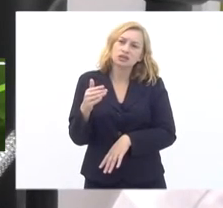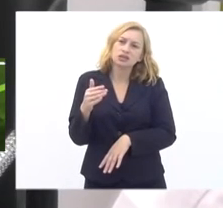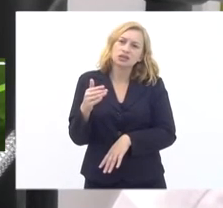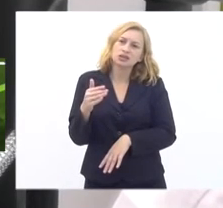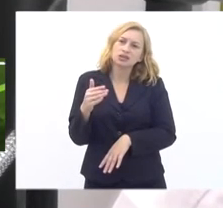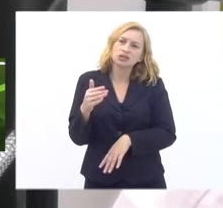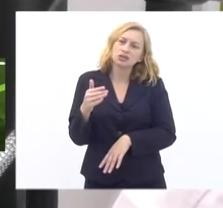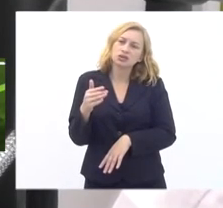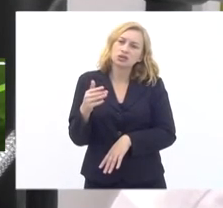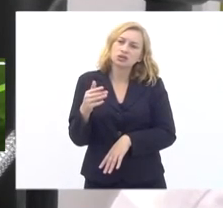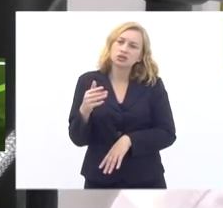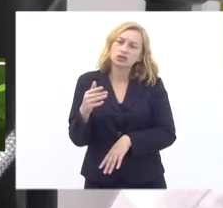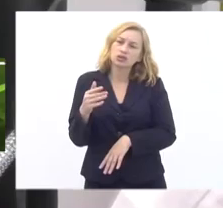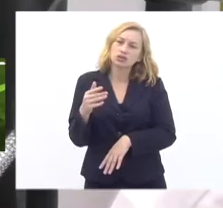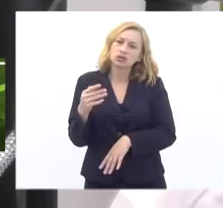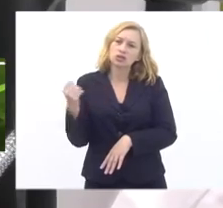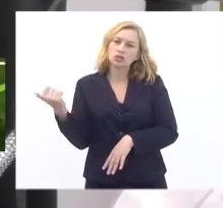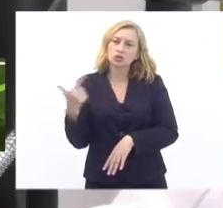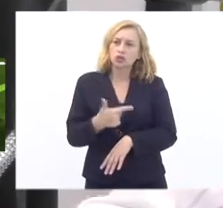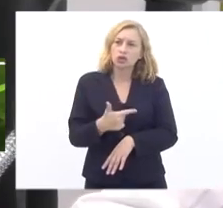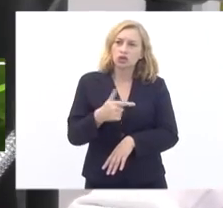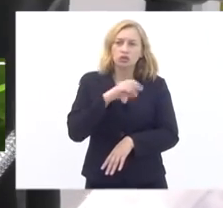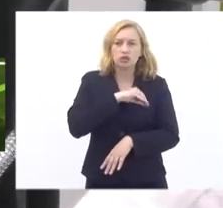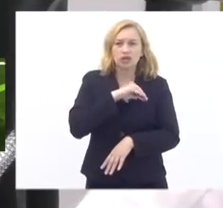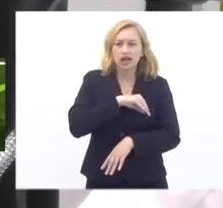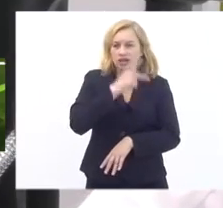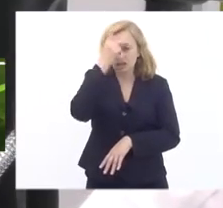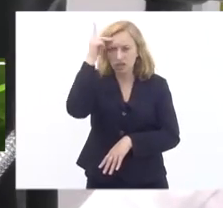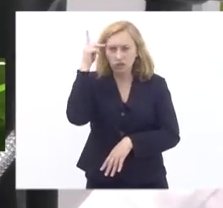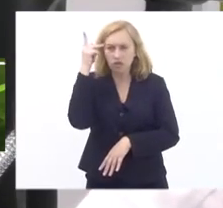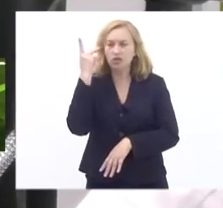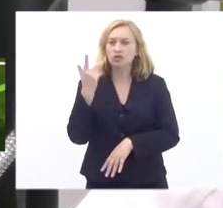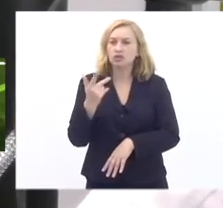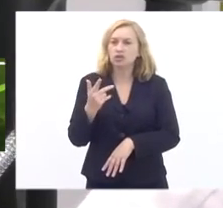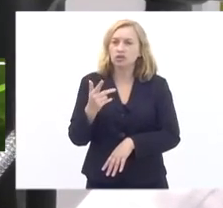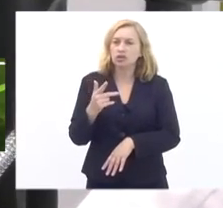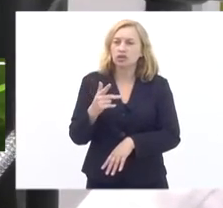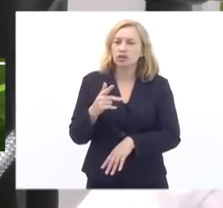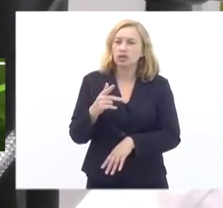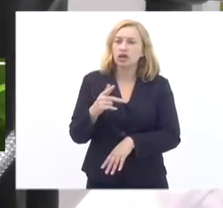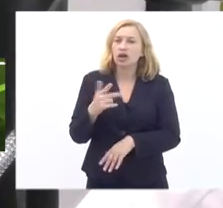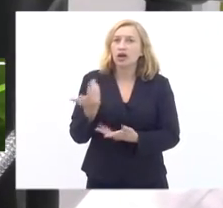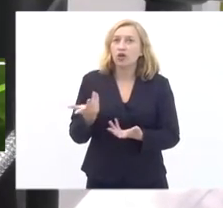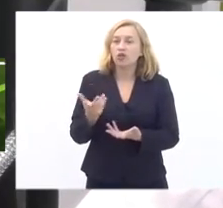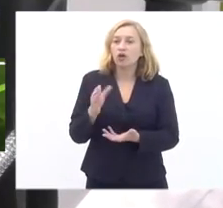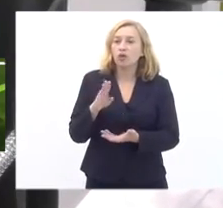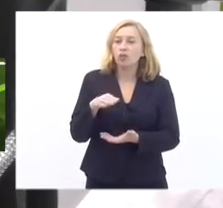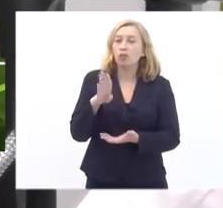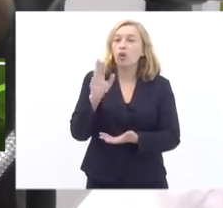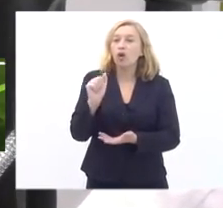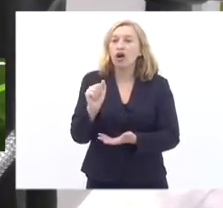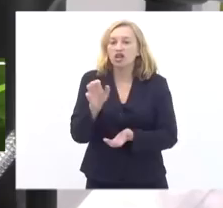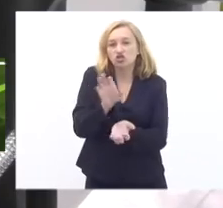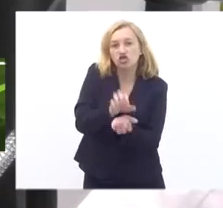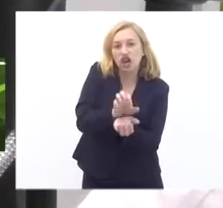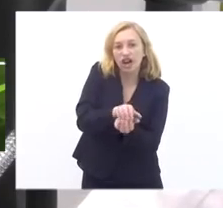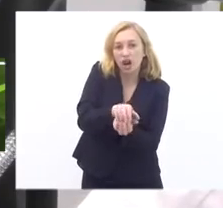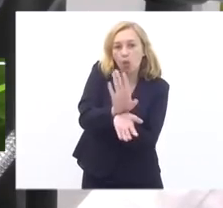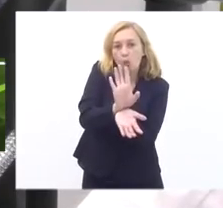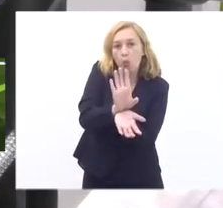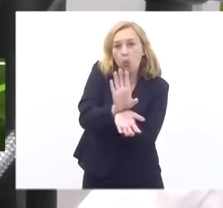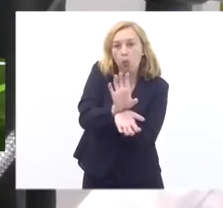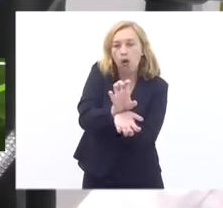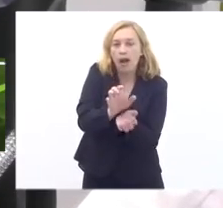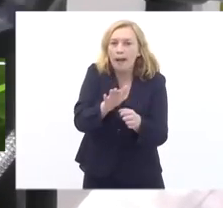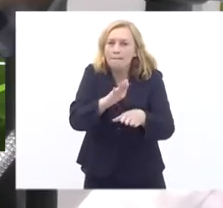do custo de vida das pessoas, o tal da boca do jacaré, ele vem